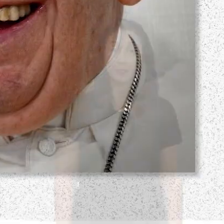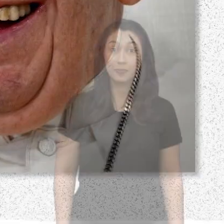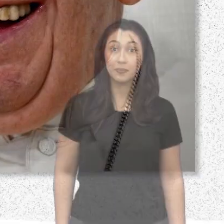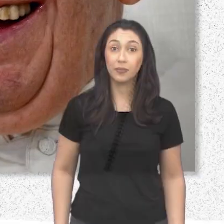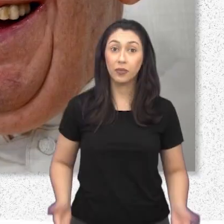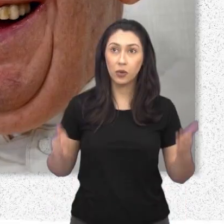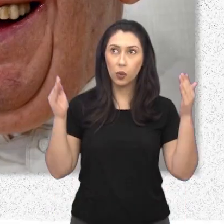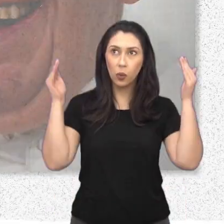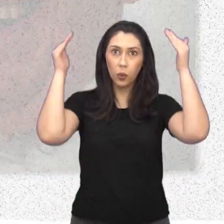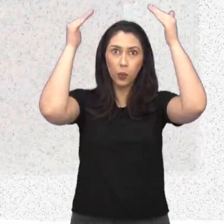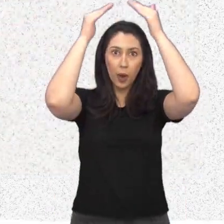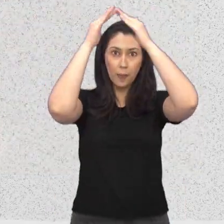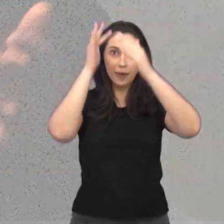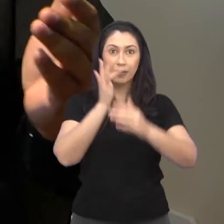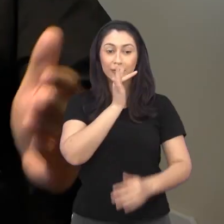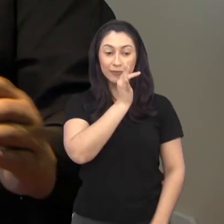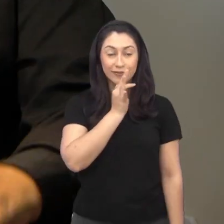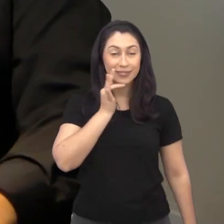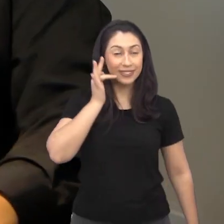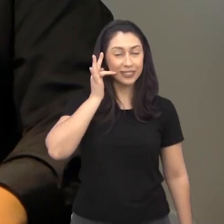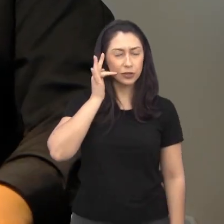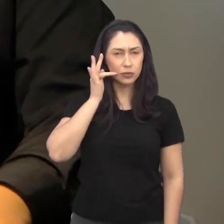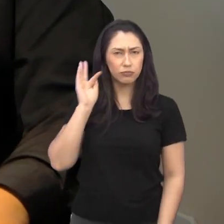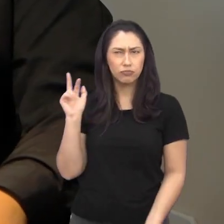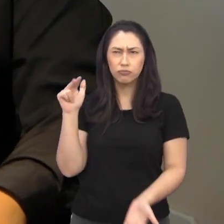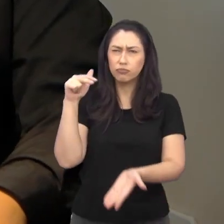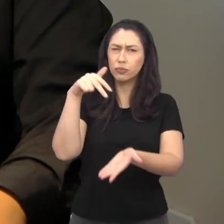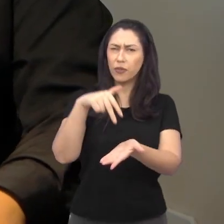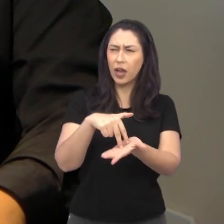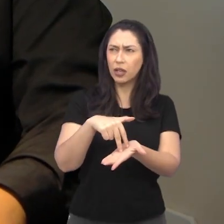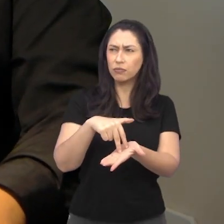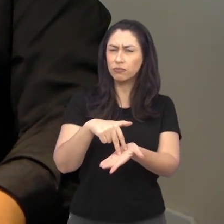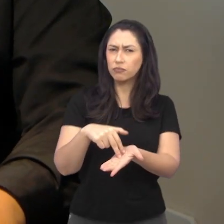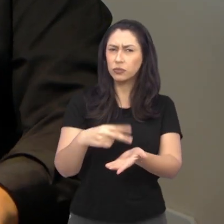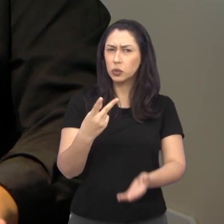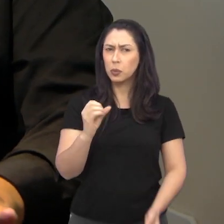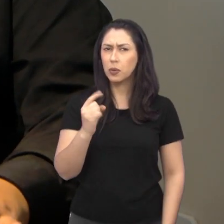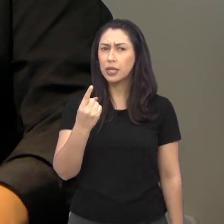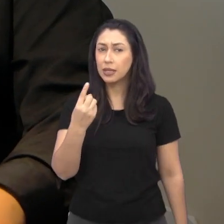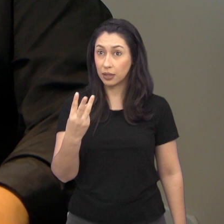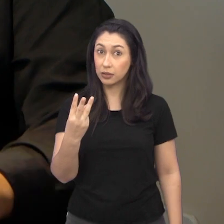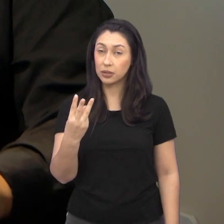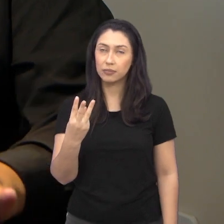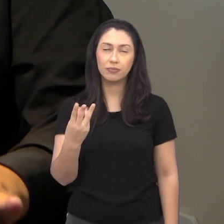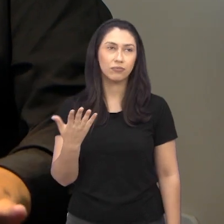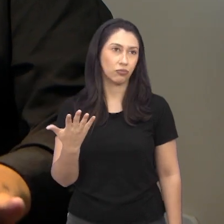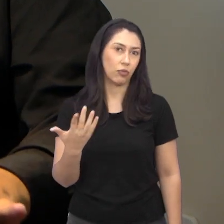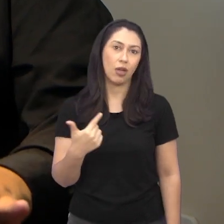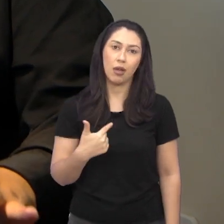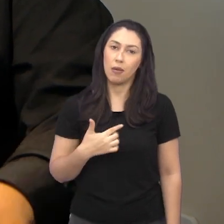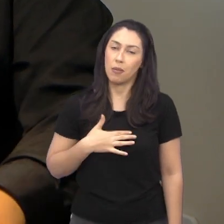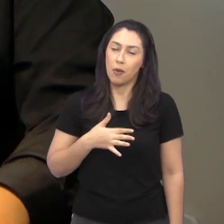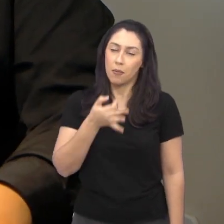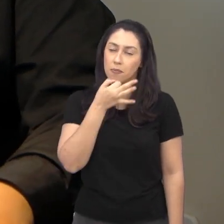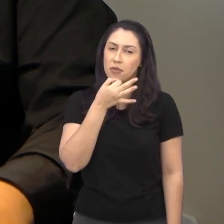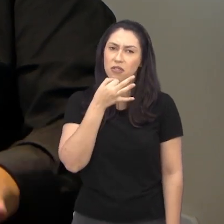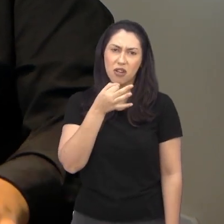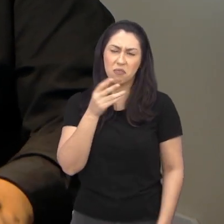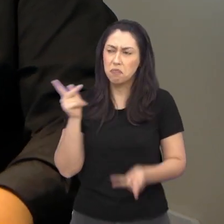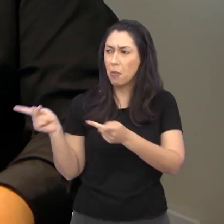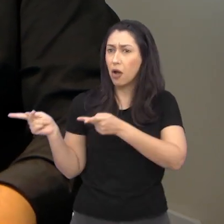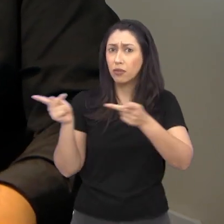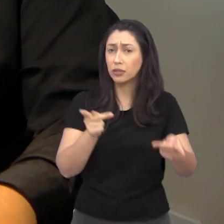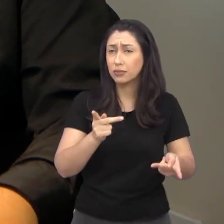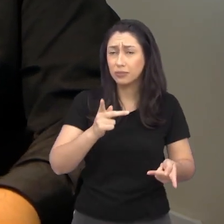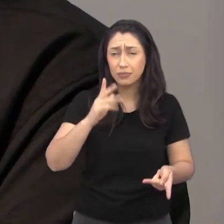O Papa Francisco, quando ele veio aqui em 2013, eu considero também uma das principais visitas assim que a